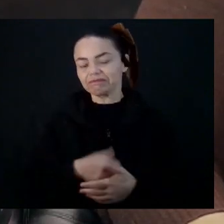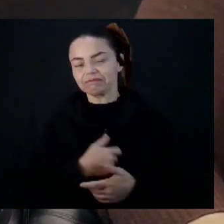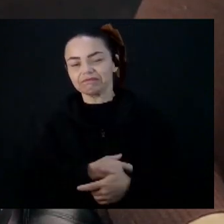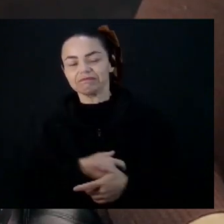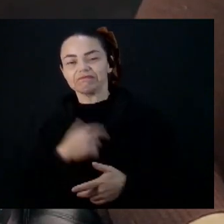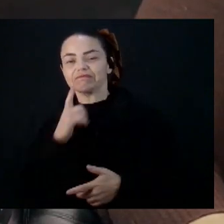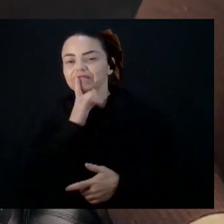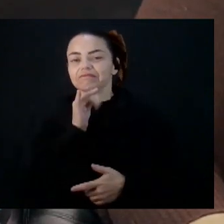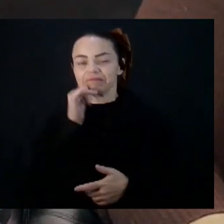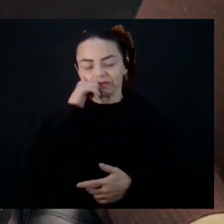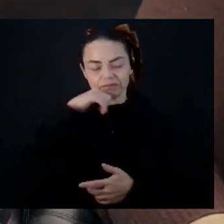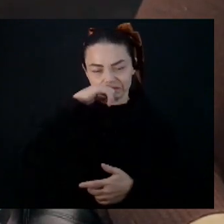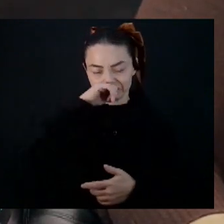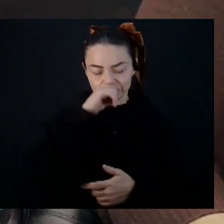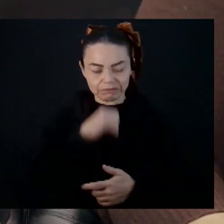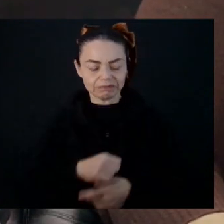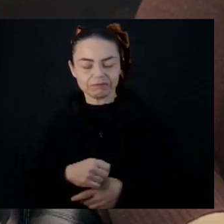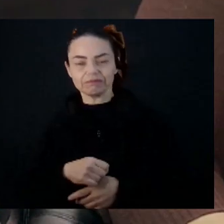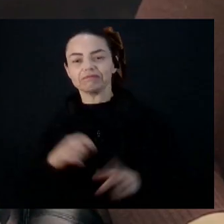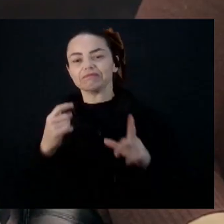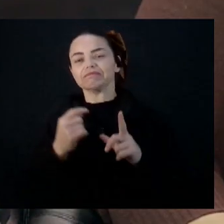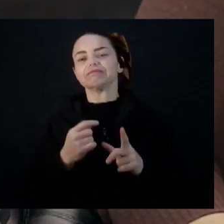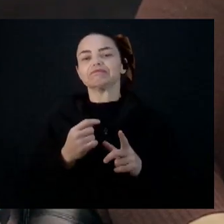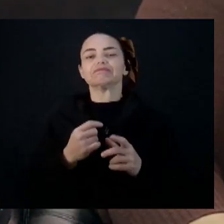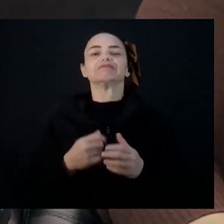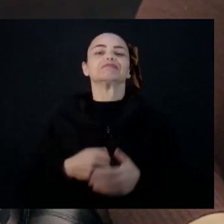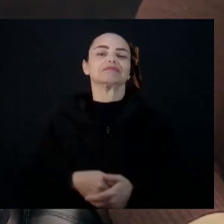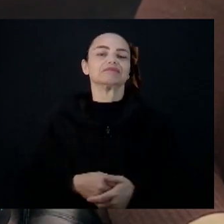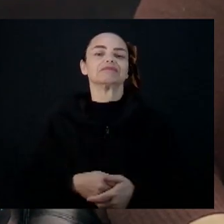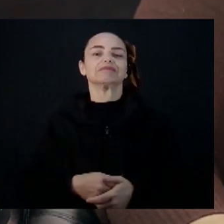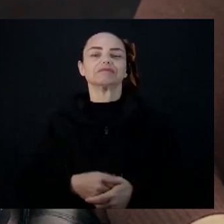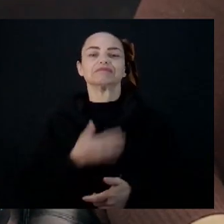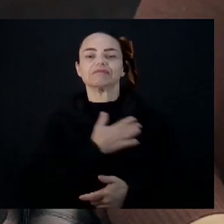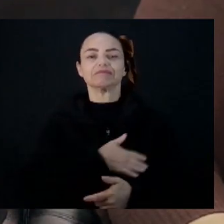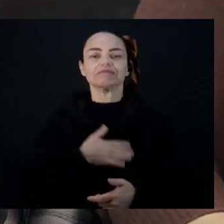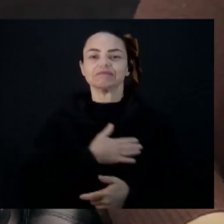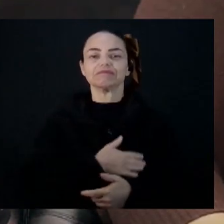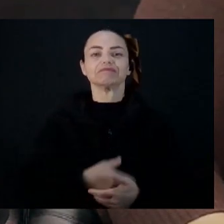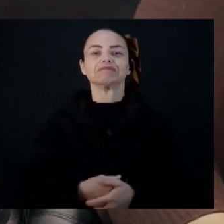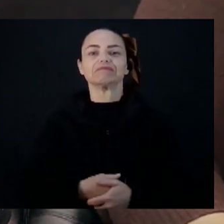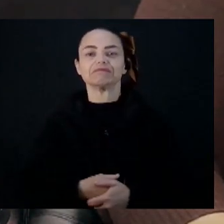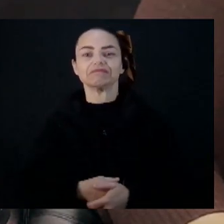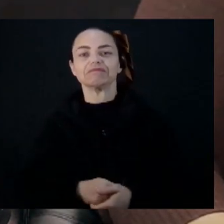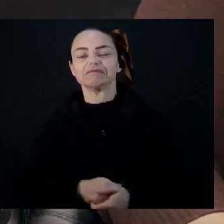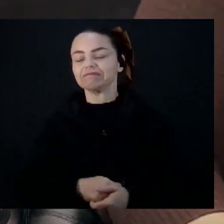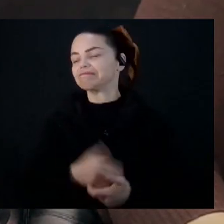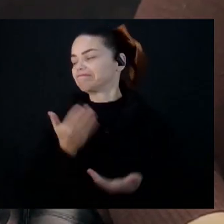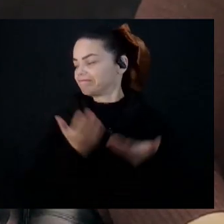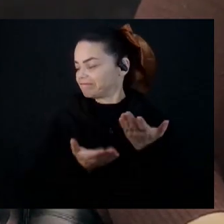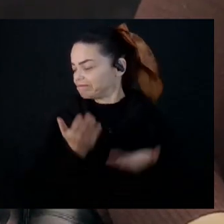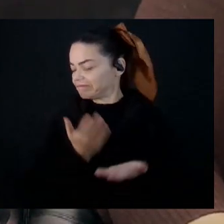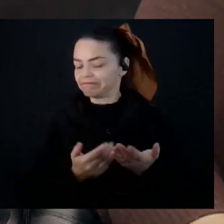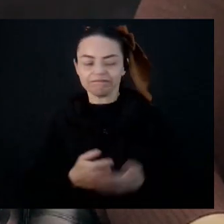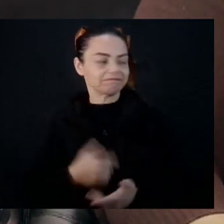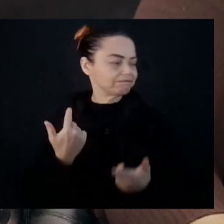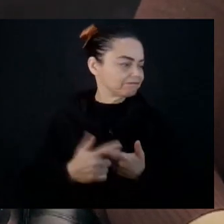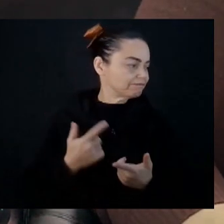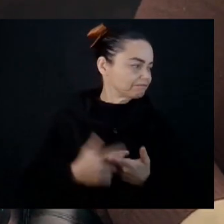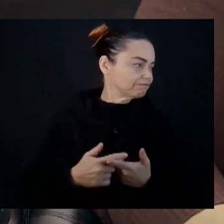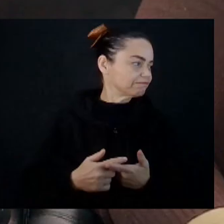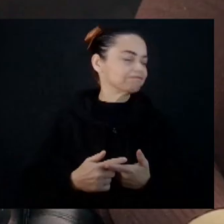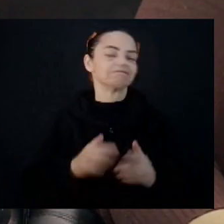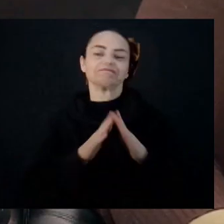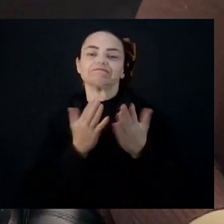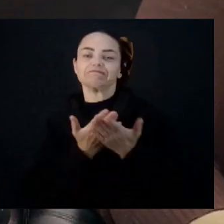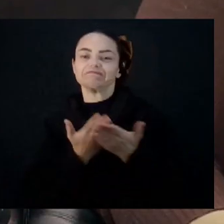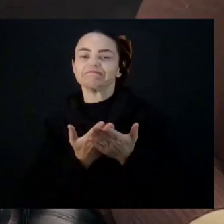da logística estrutural. Eu gostei dessa palavra, equilíbrio, né? Porque a escola vai fazer